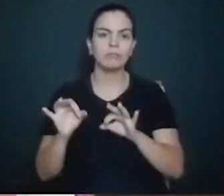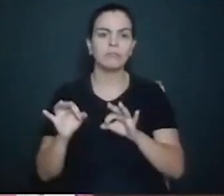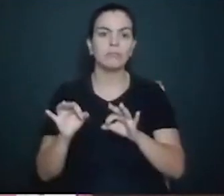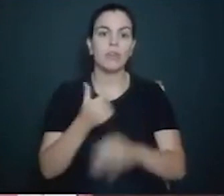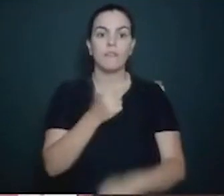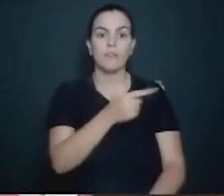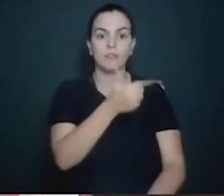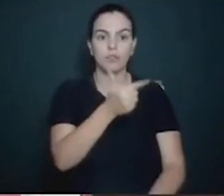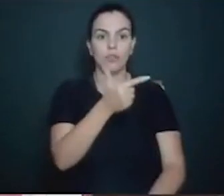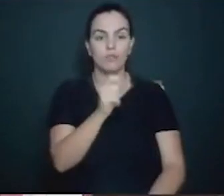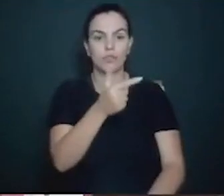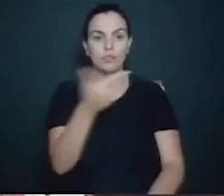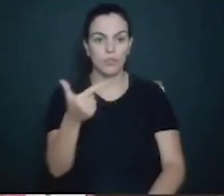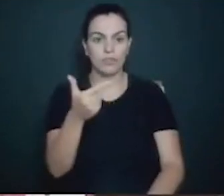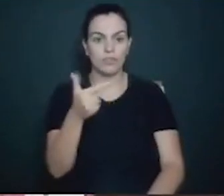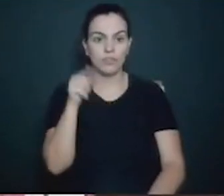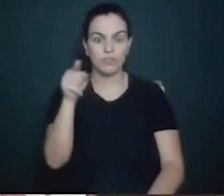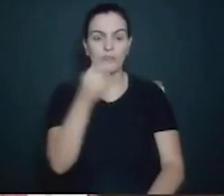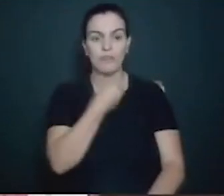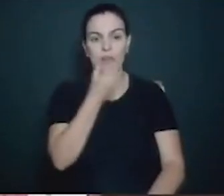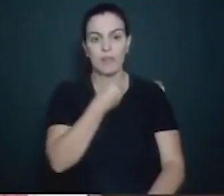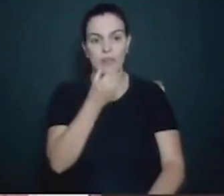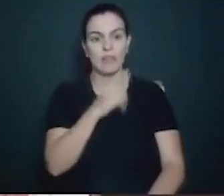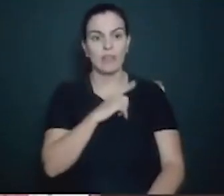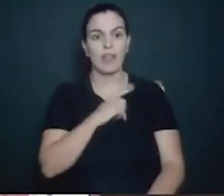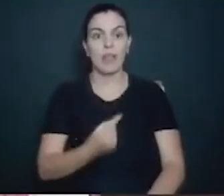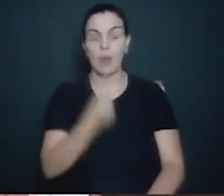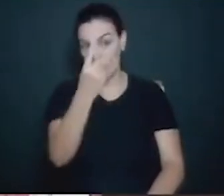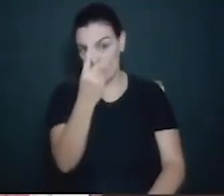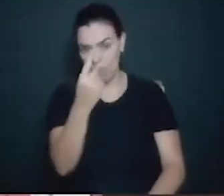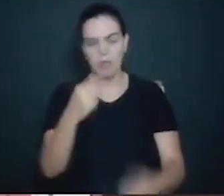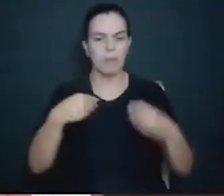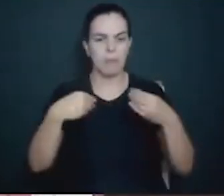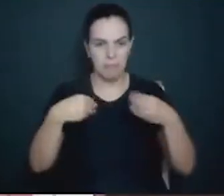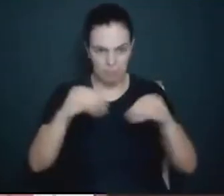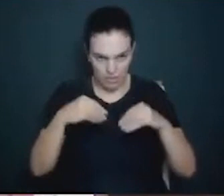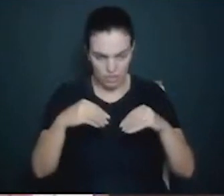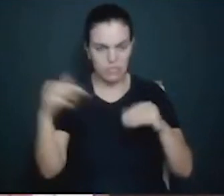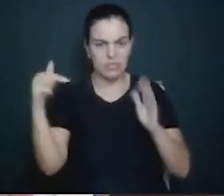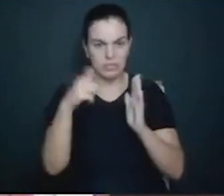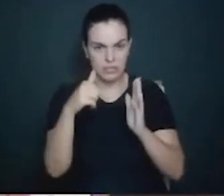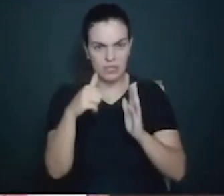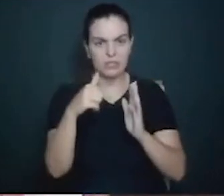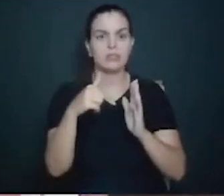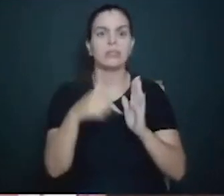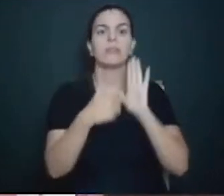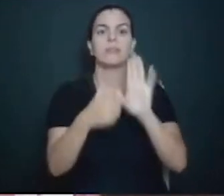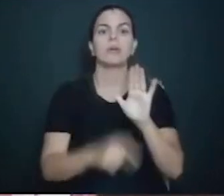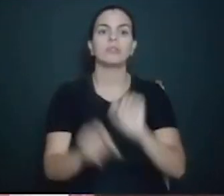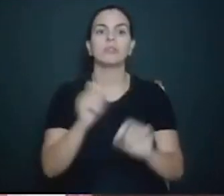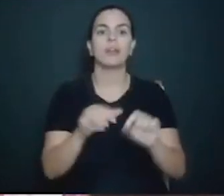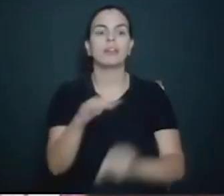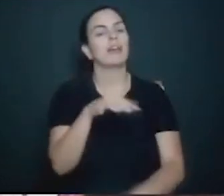que leiam. Existe uma página lá, uma página de todo o projeto do prefeito, que trata da questão da saúde. Aí eu